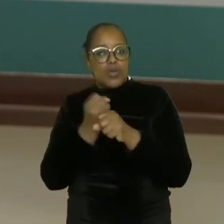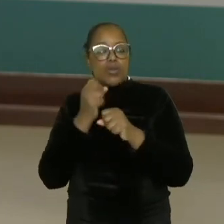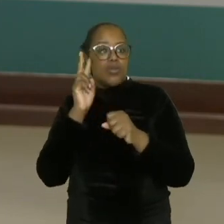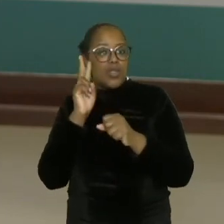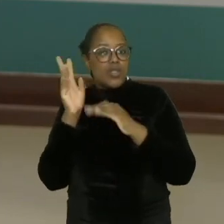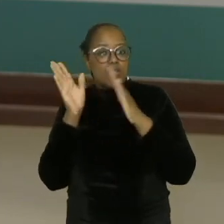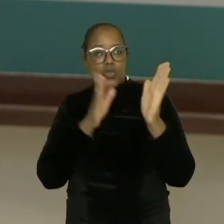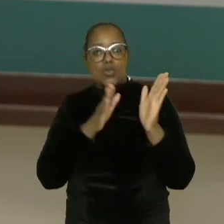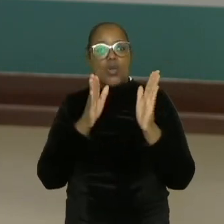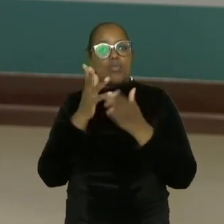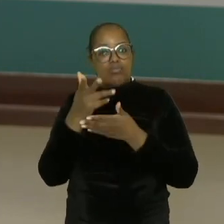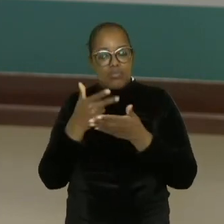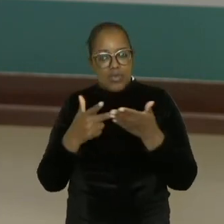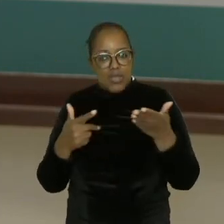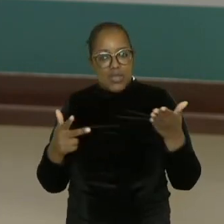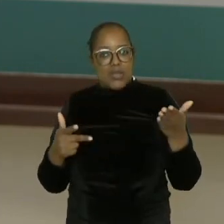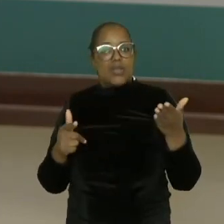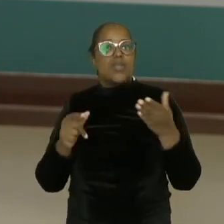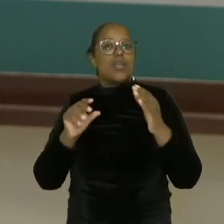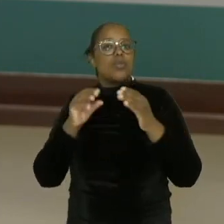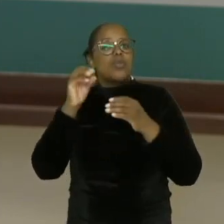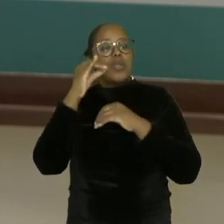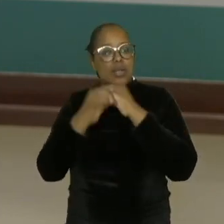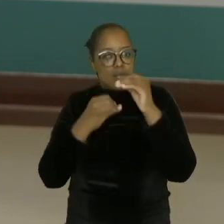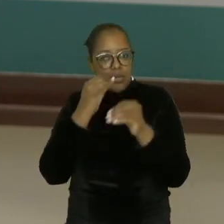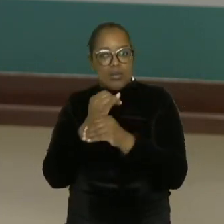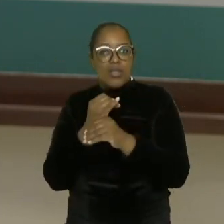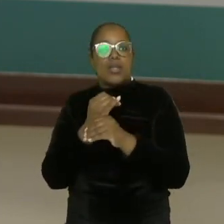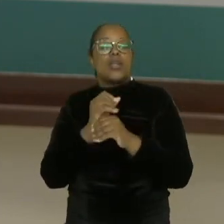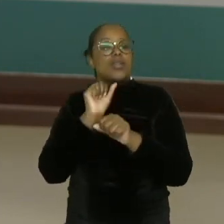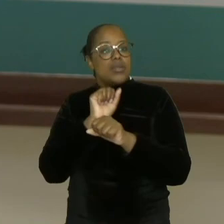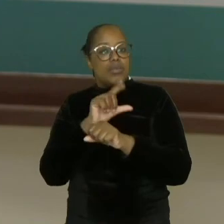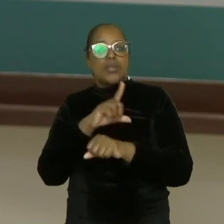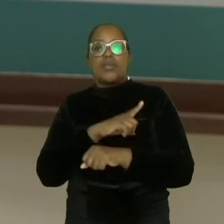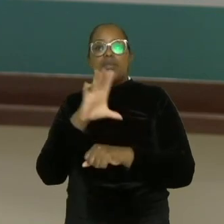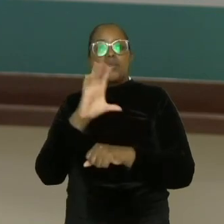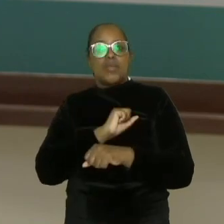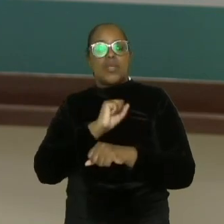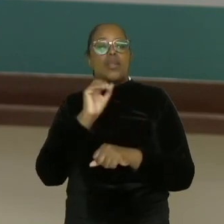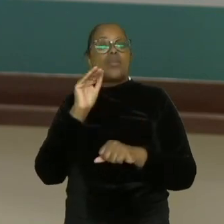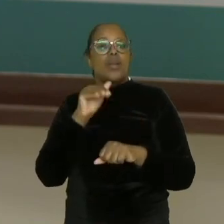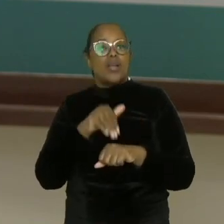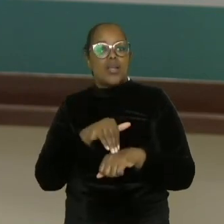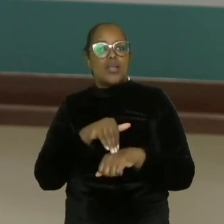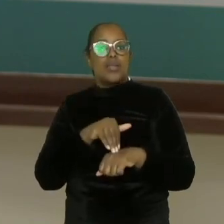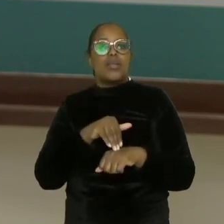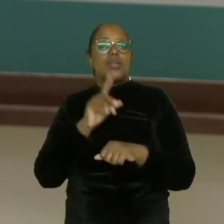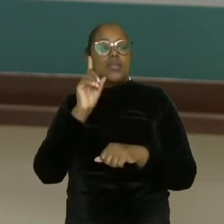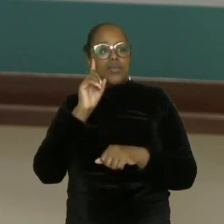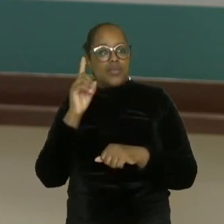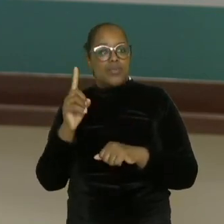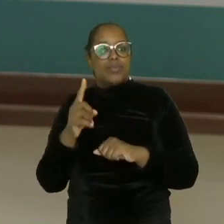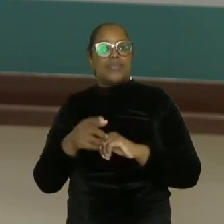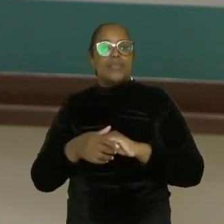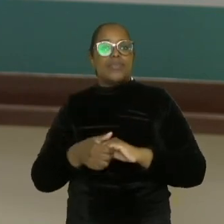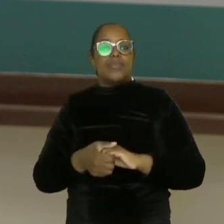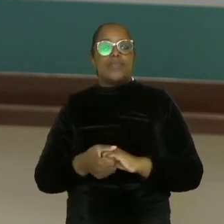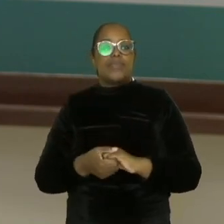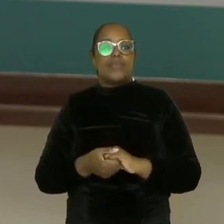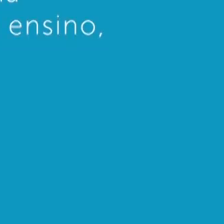em quadrinhos utilizando uma plataforma digital. Espero que vocês tenham gostado e até breve!